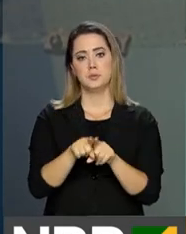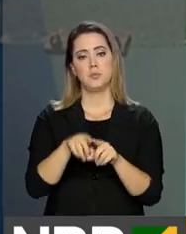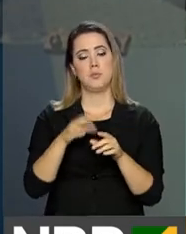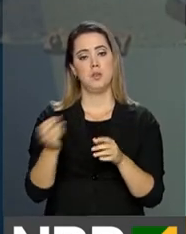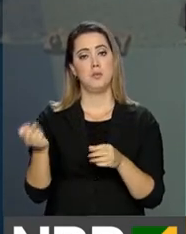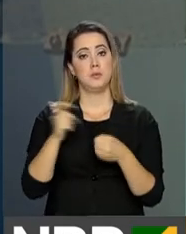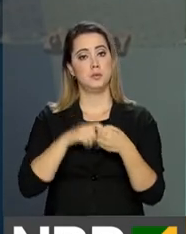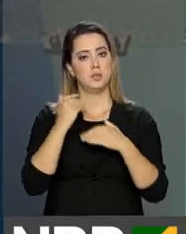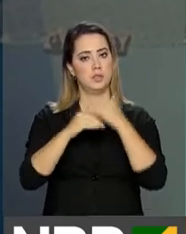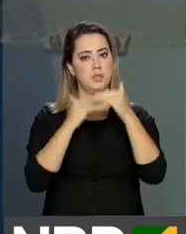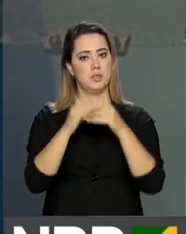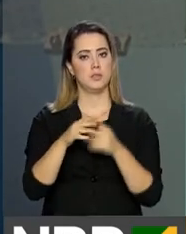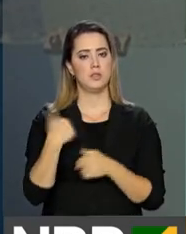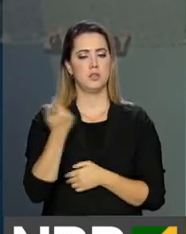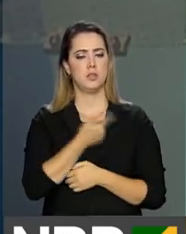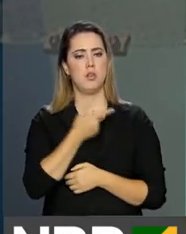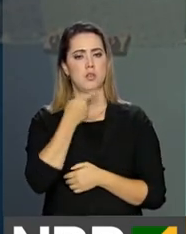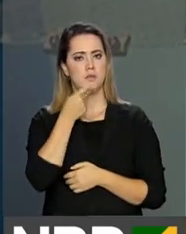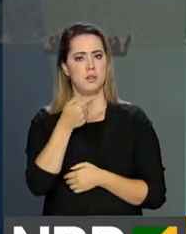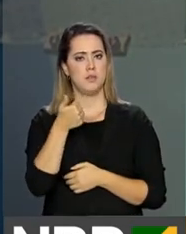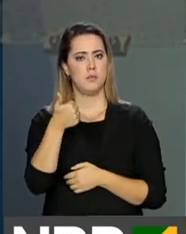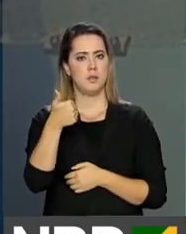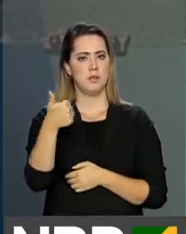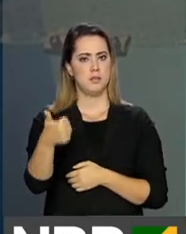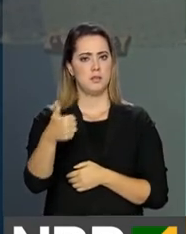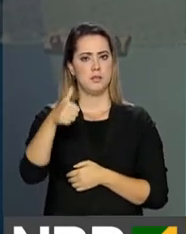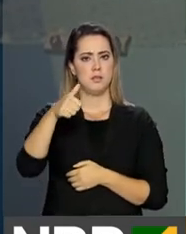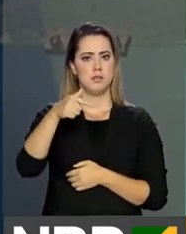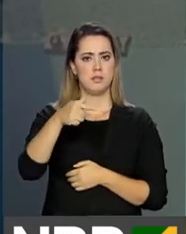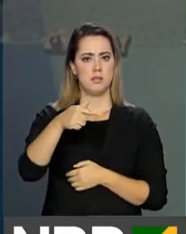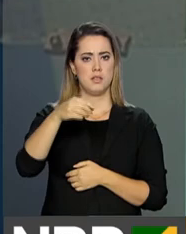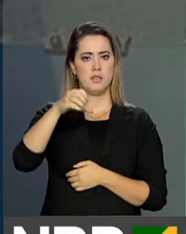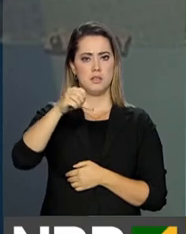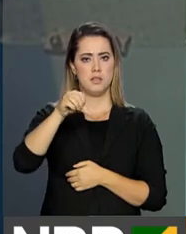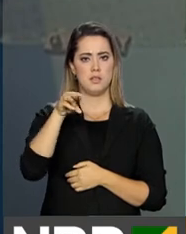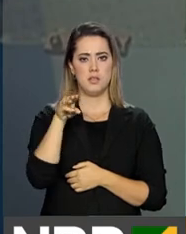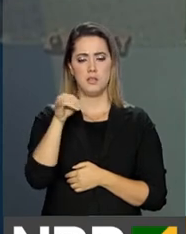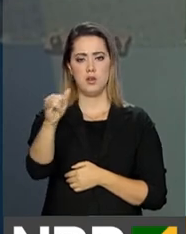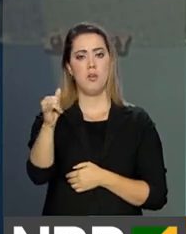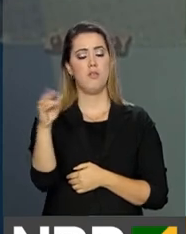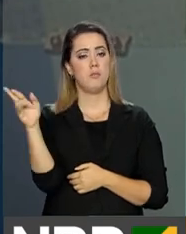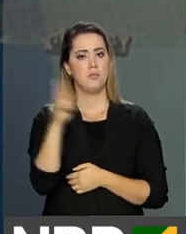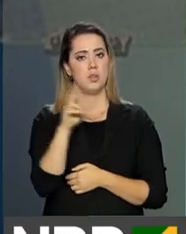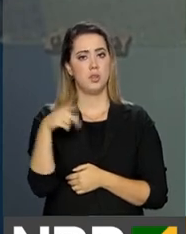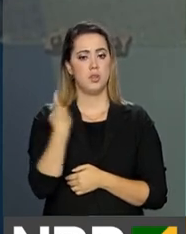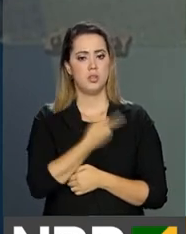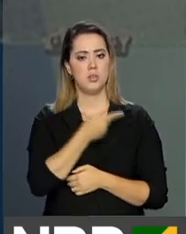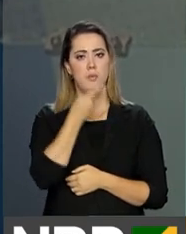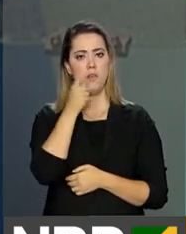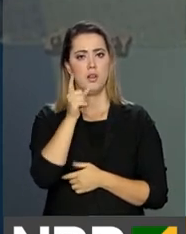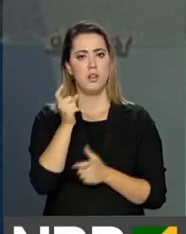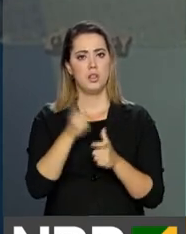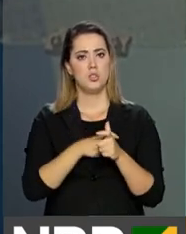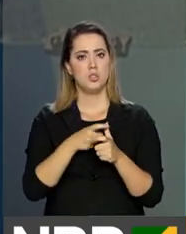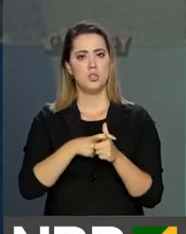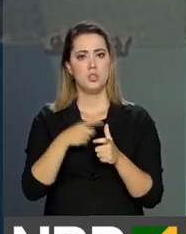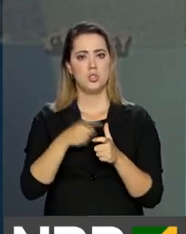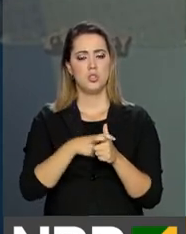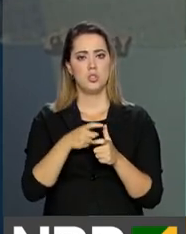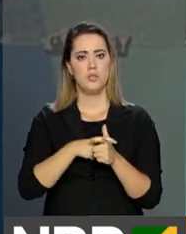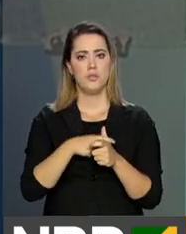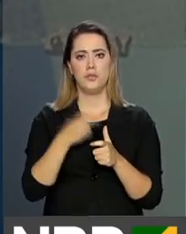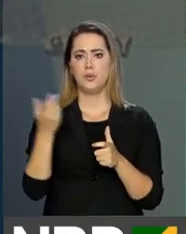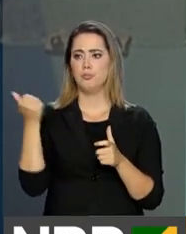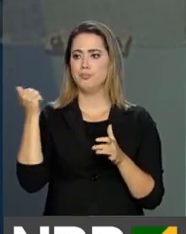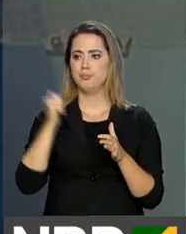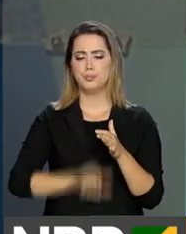falamos 179 bilhões, 159 bilhões, nós estamos fazendo de um déficit, convenhamos, assustador, mas que não